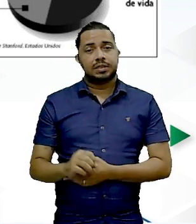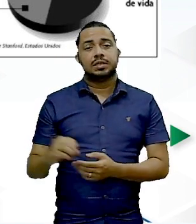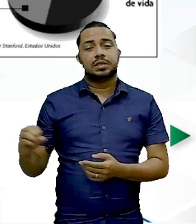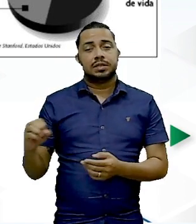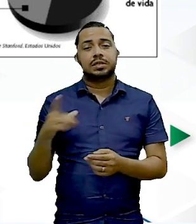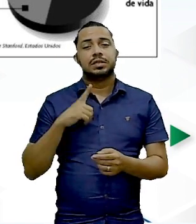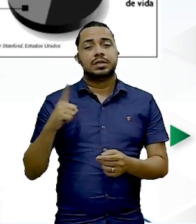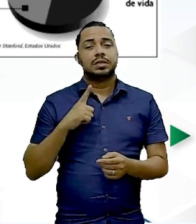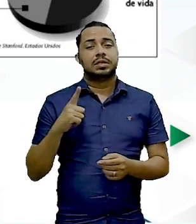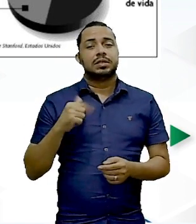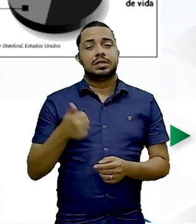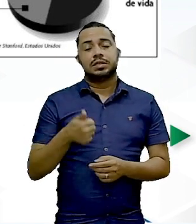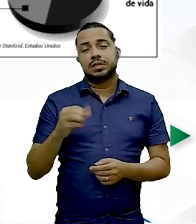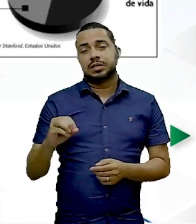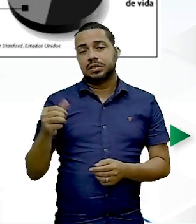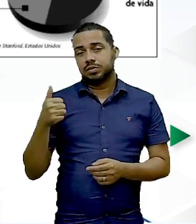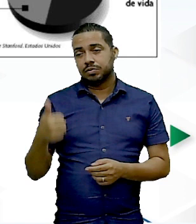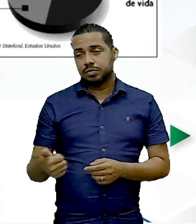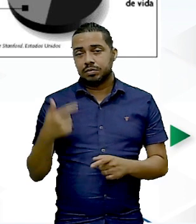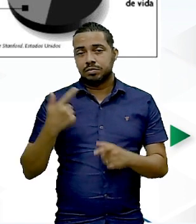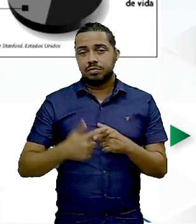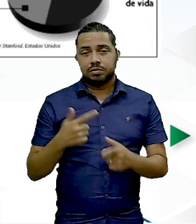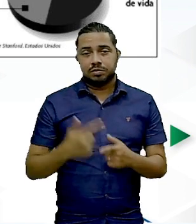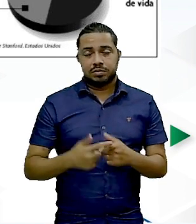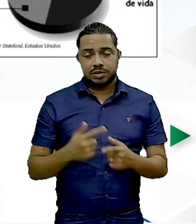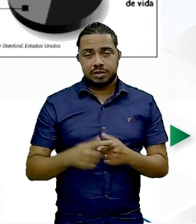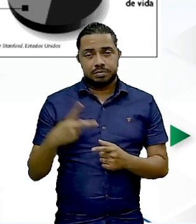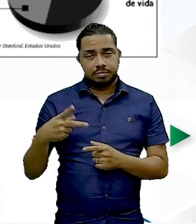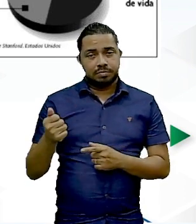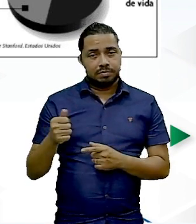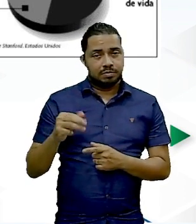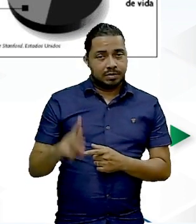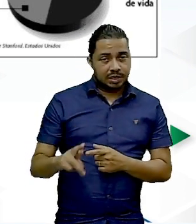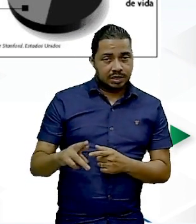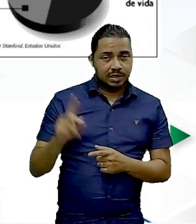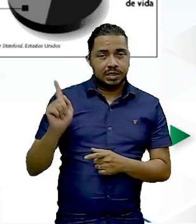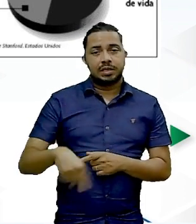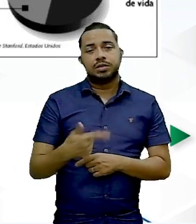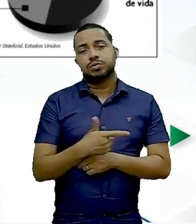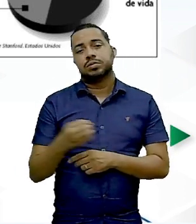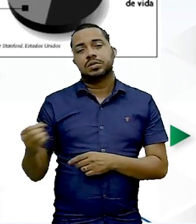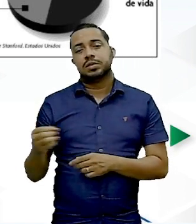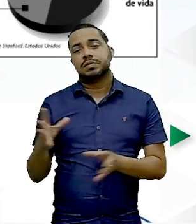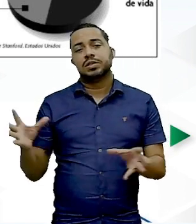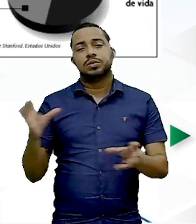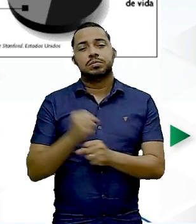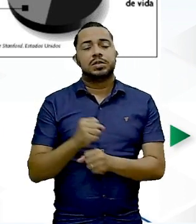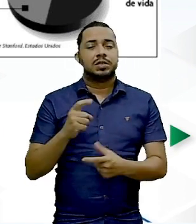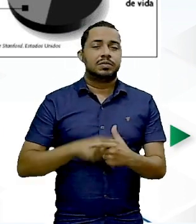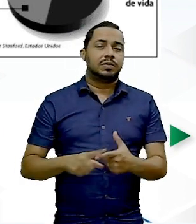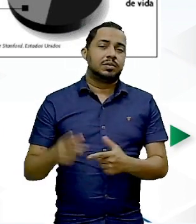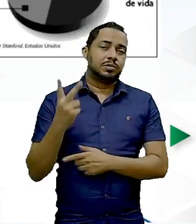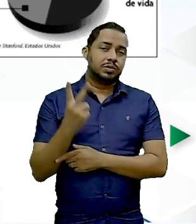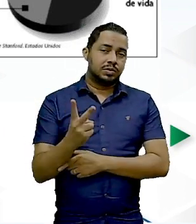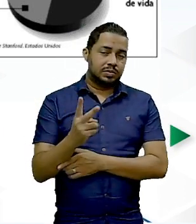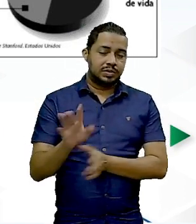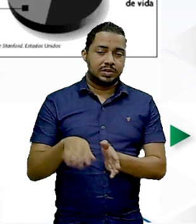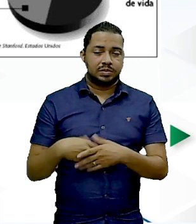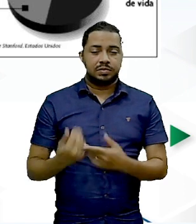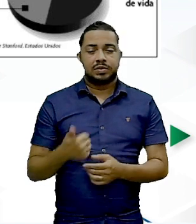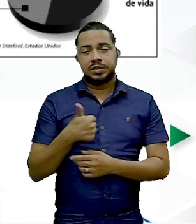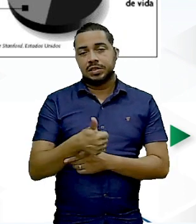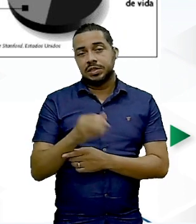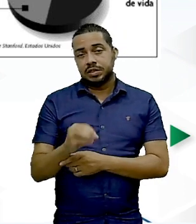na posição 101, porque é par, não são 200, então ela vai somar e dividir por 2. Então,